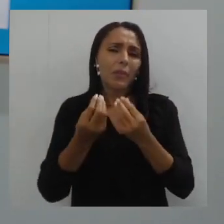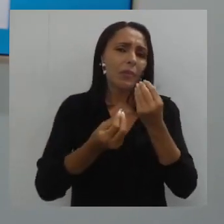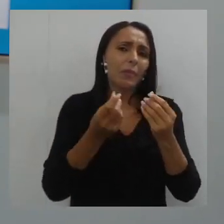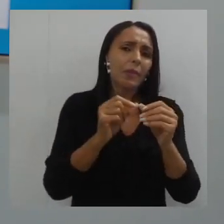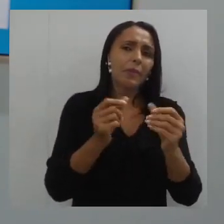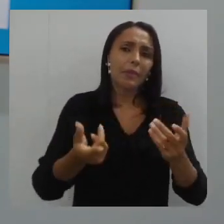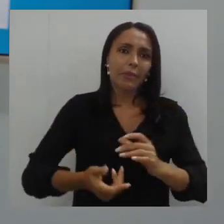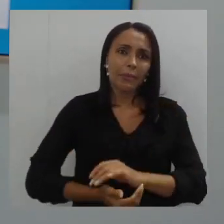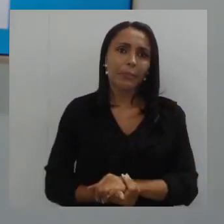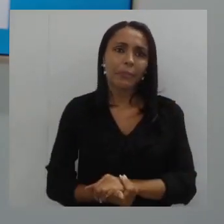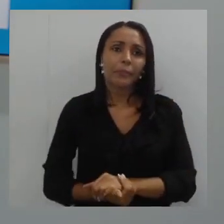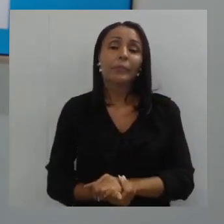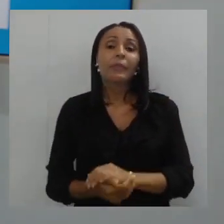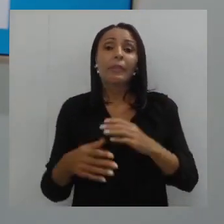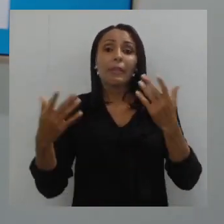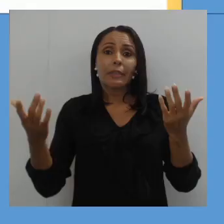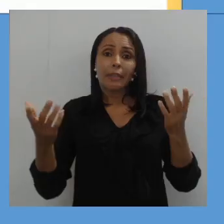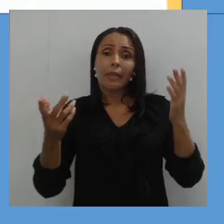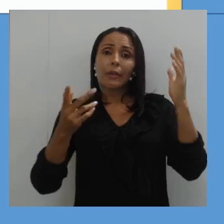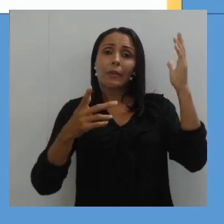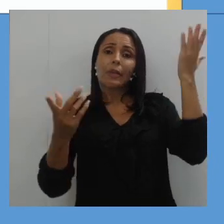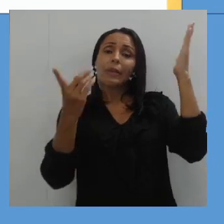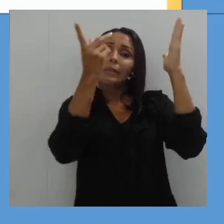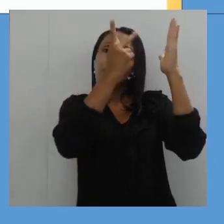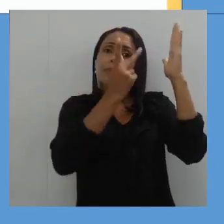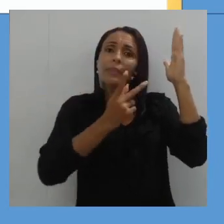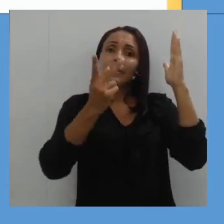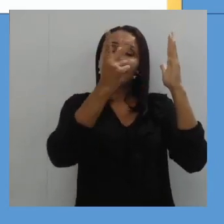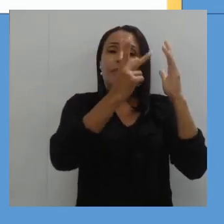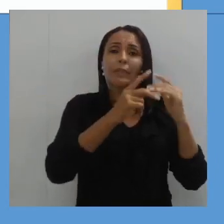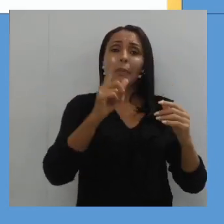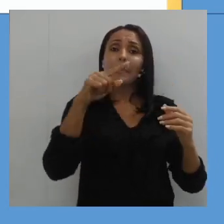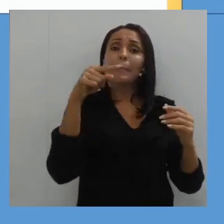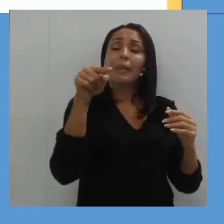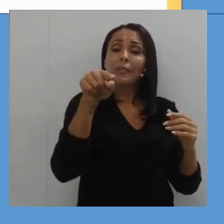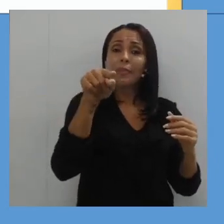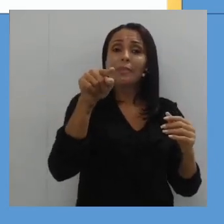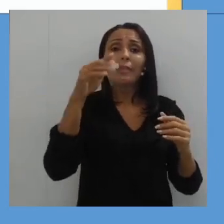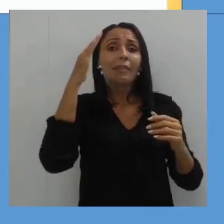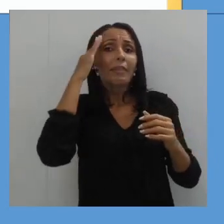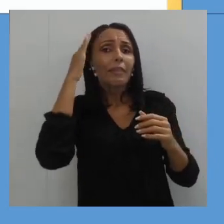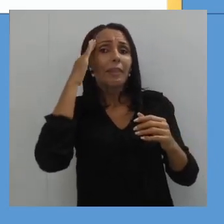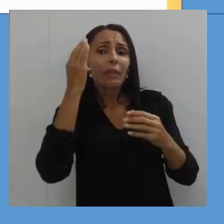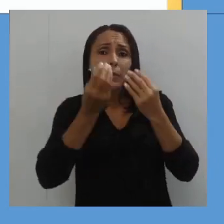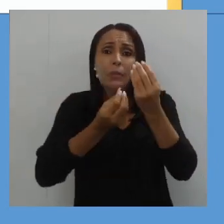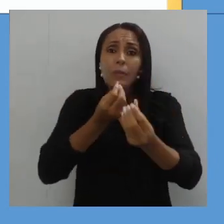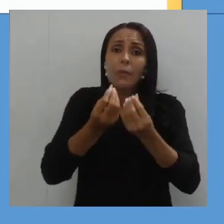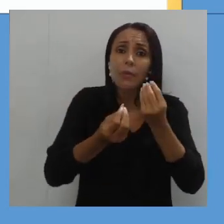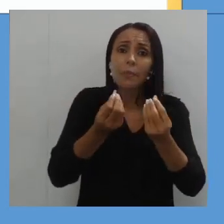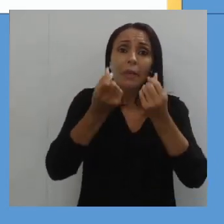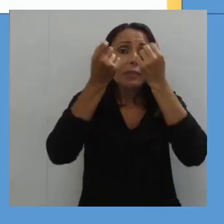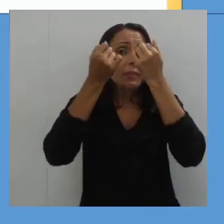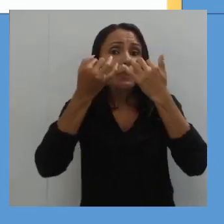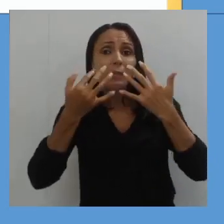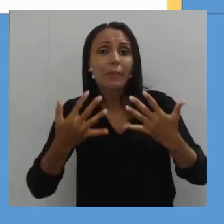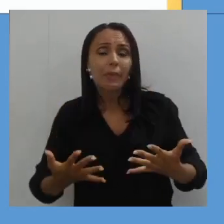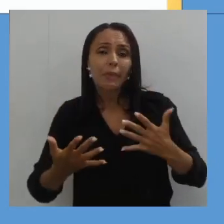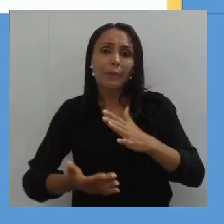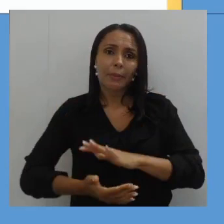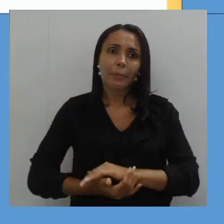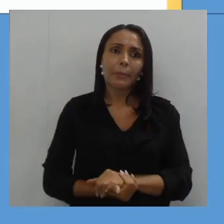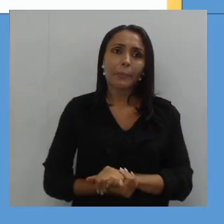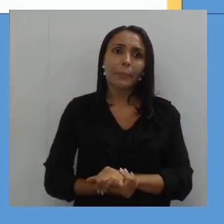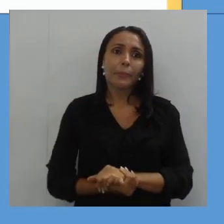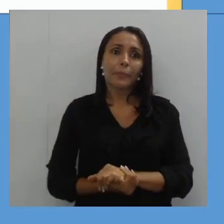Então eu coloquei essa imagem aqui somente para a gente entender como é que a gente poderia trabalhar isso. Então, por exemplo, a